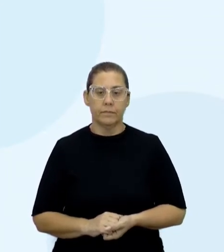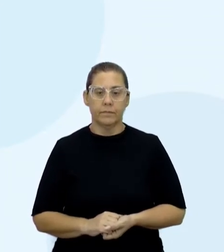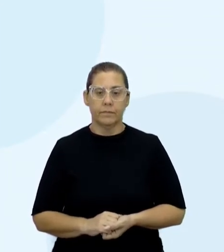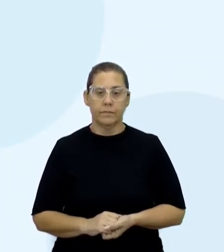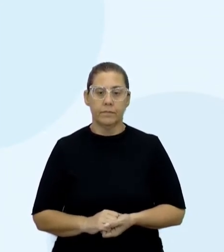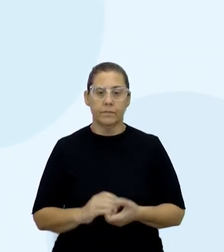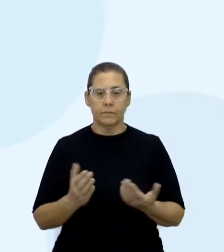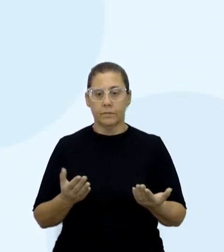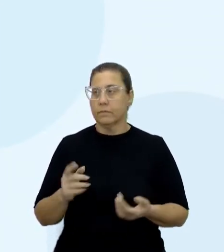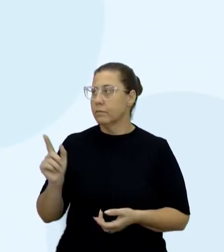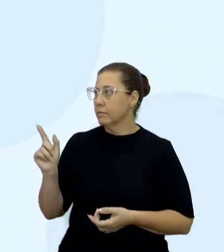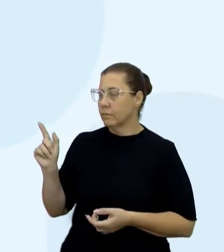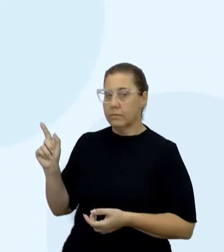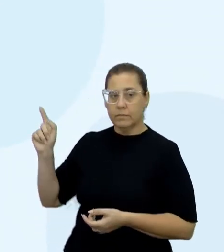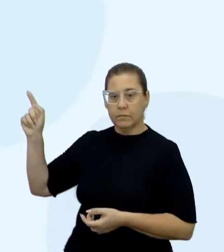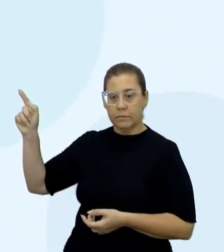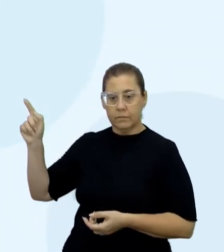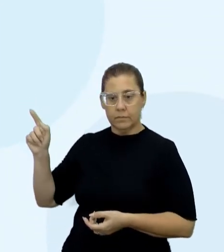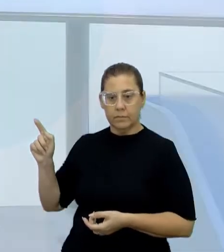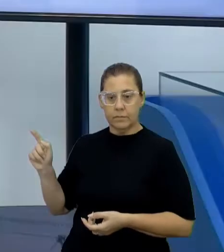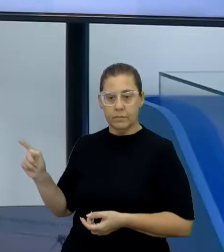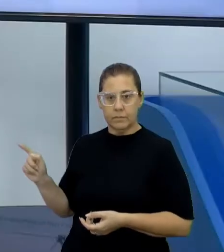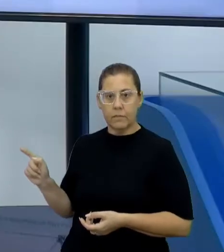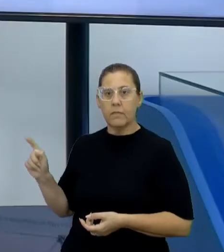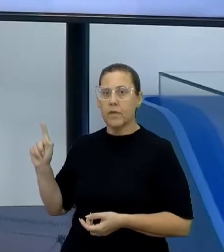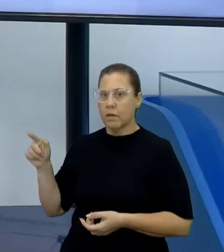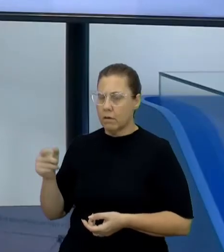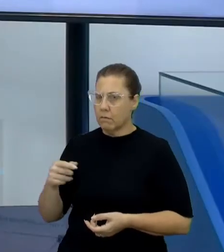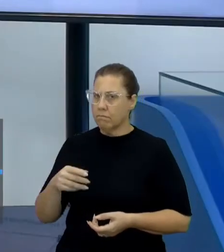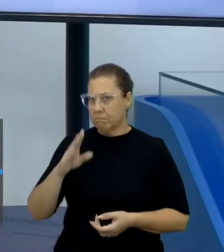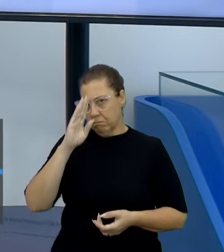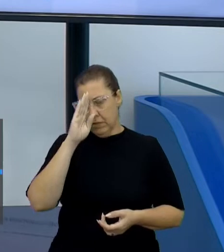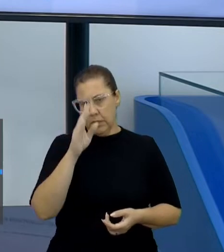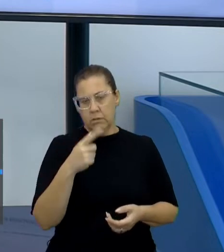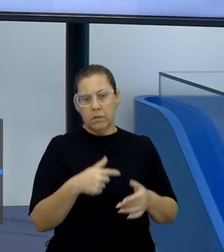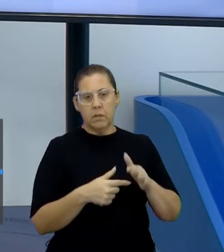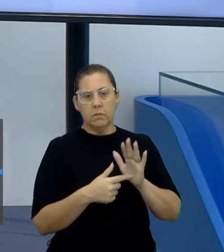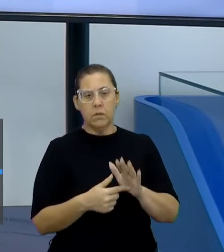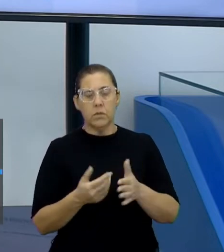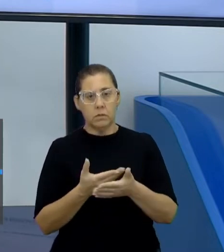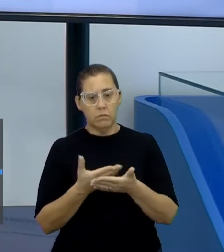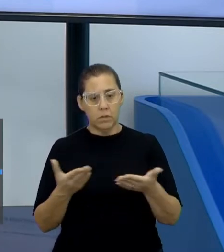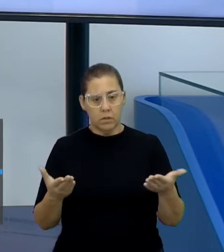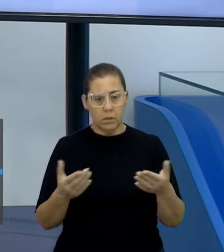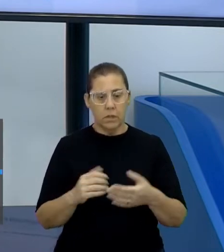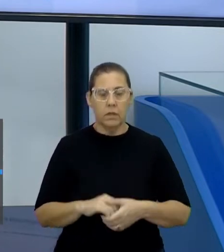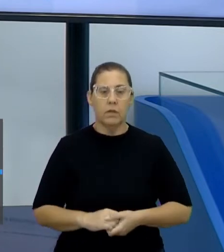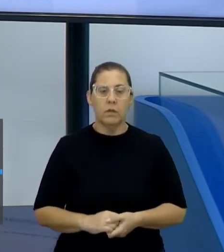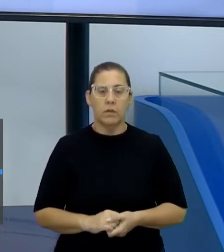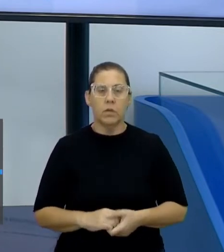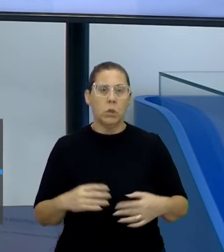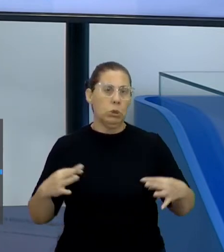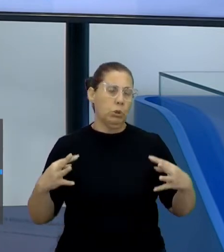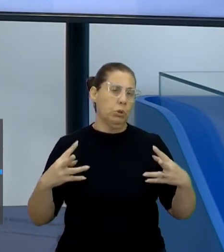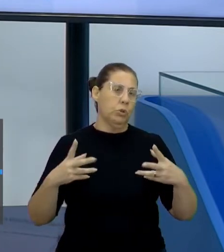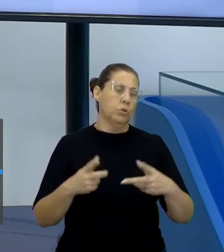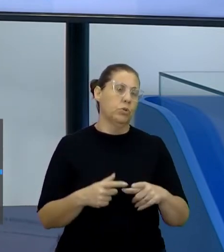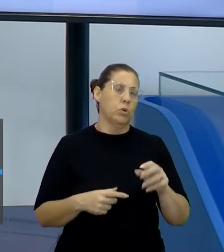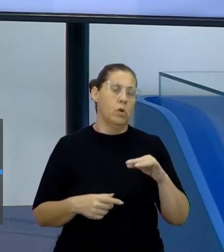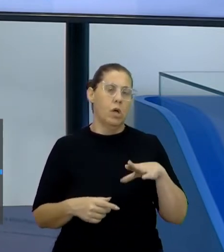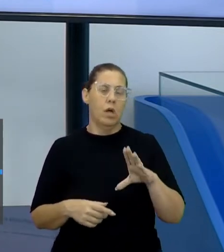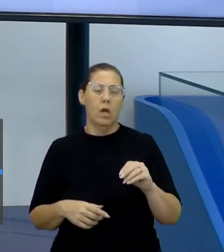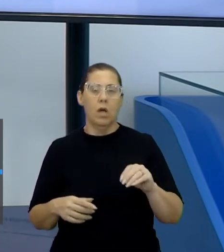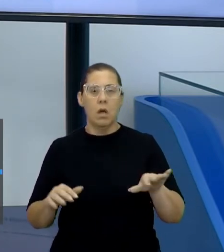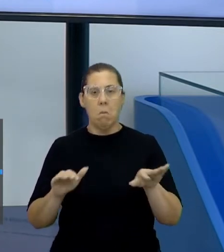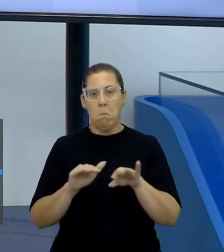Paralelo, foco, foco paralelo. Mas, Magno, essas propriedades aí que você está mostrando para nós, respeito a todo raio que incide paralelo